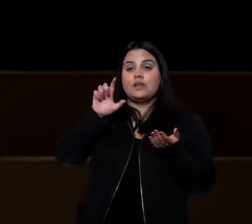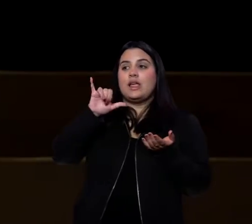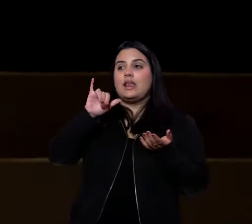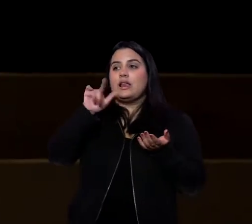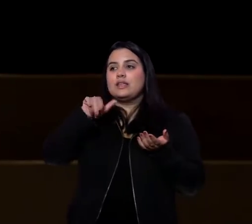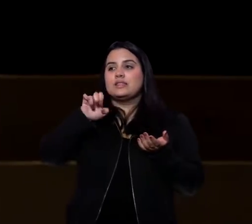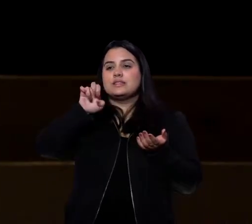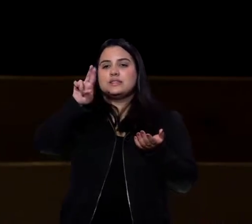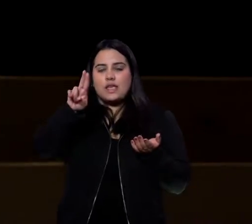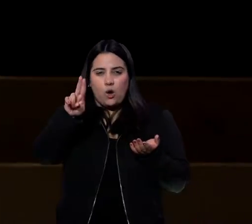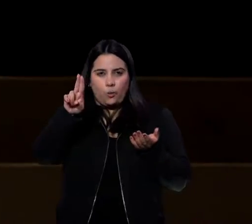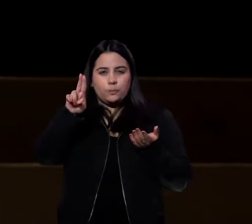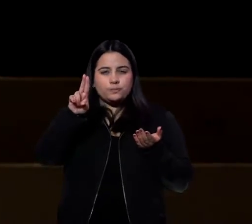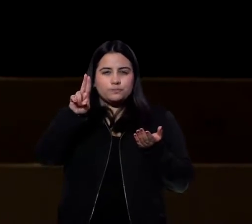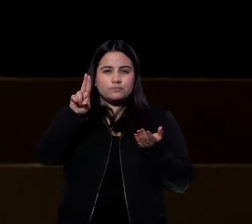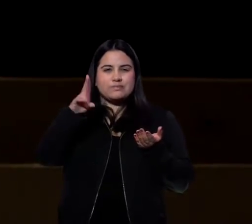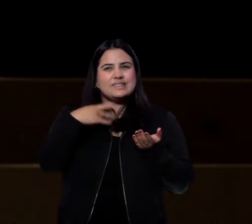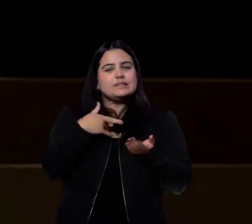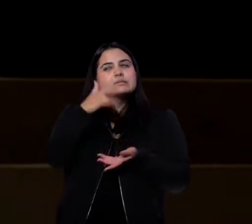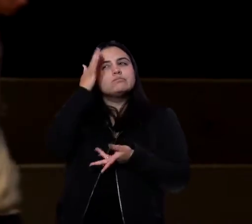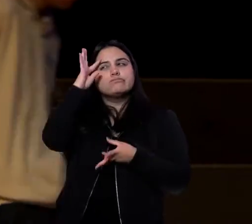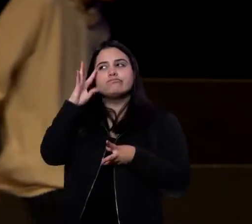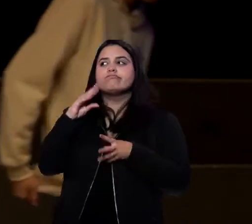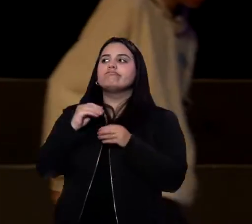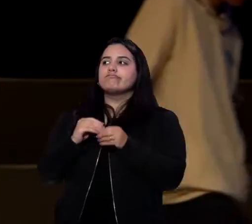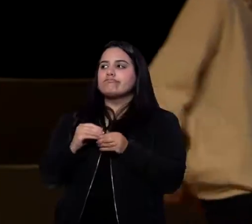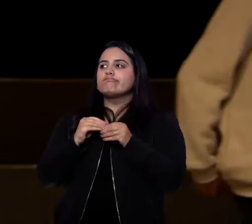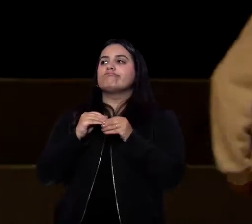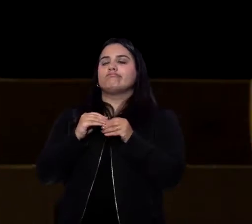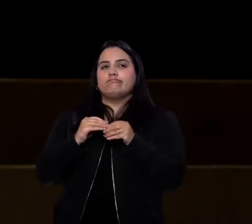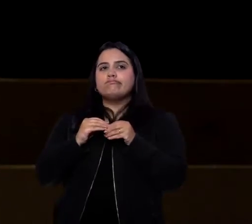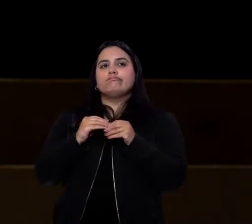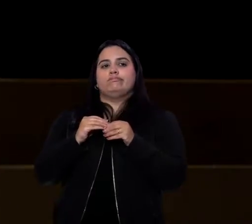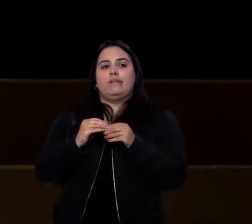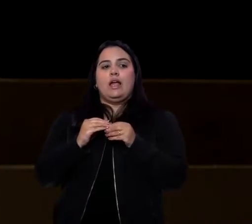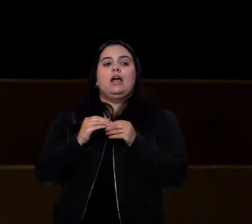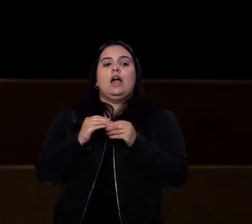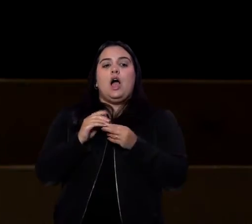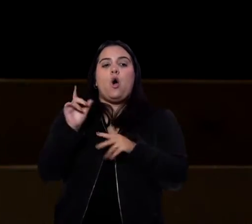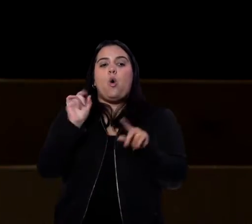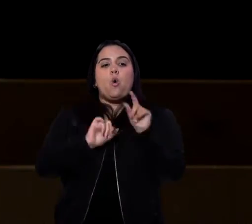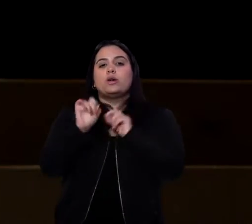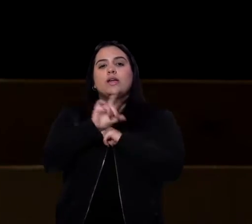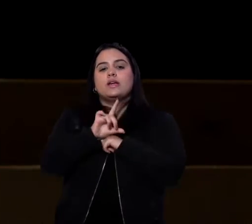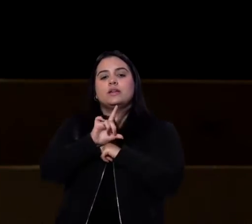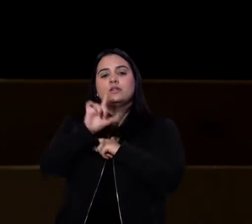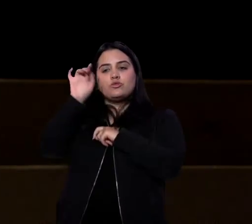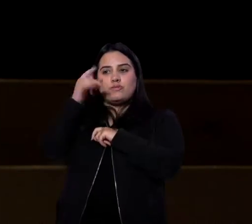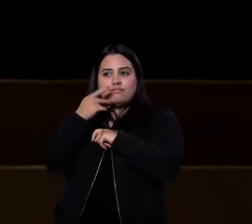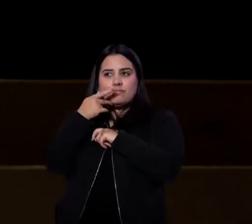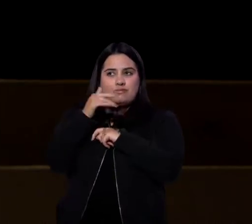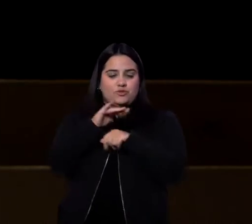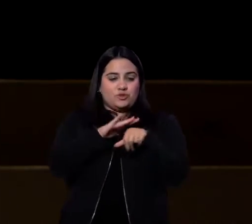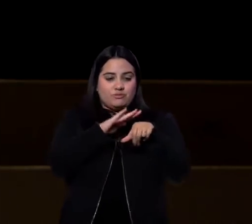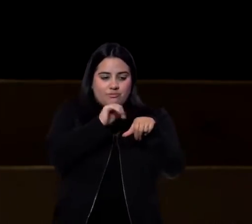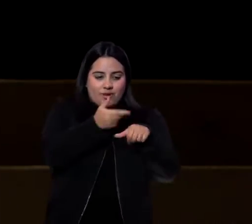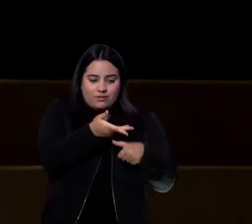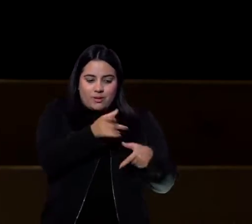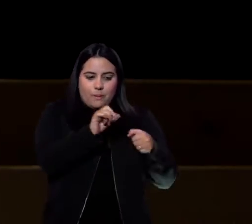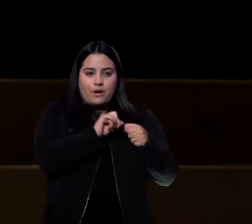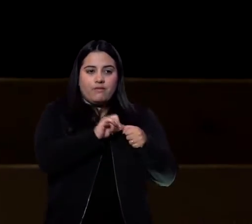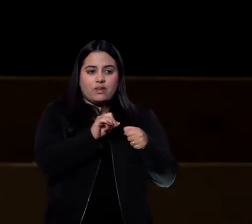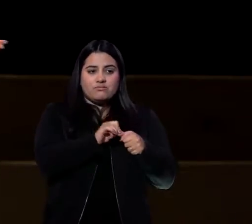quando Eliseu entendeu, né, o que Deus tinha chamado ele para fazer, cara, ele